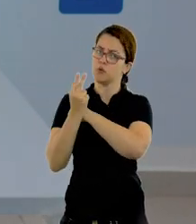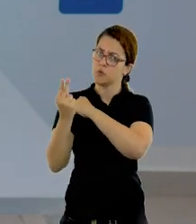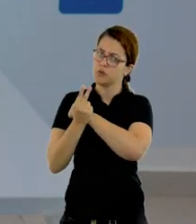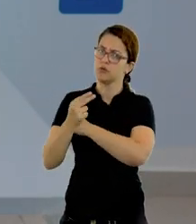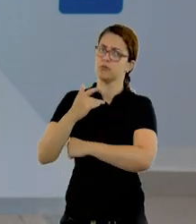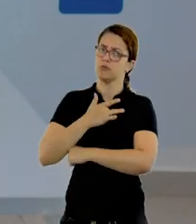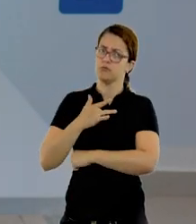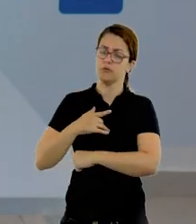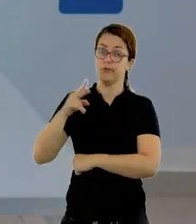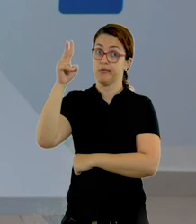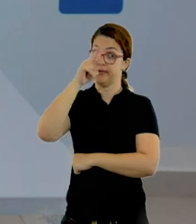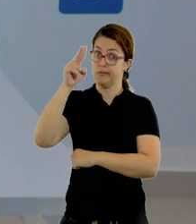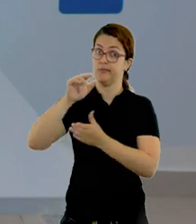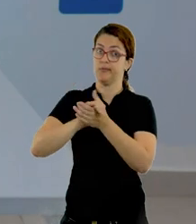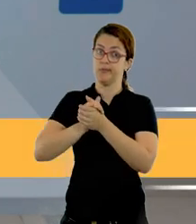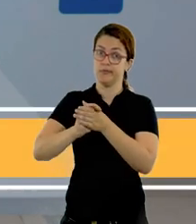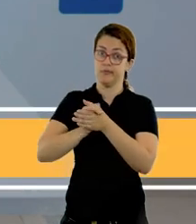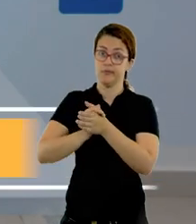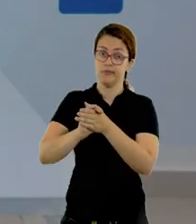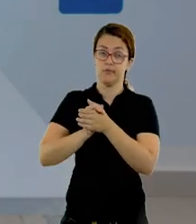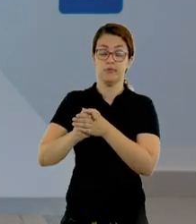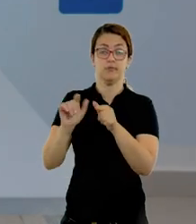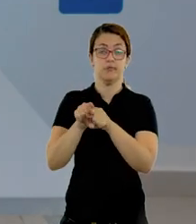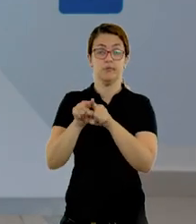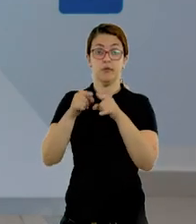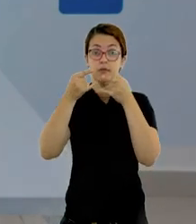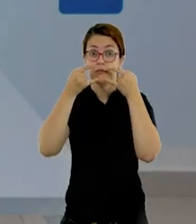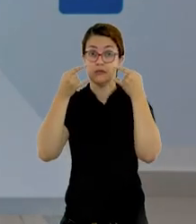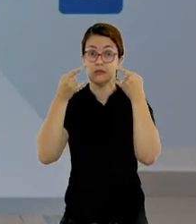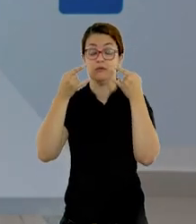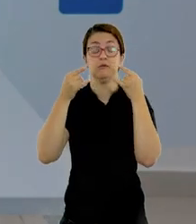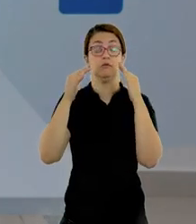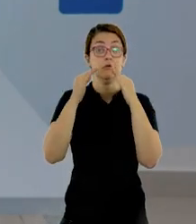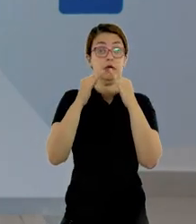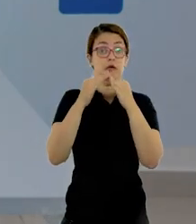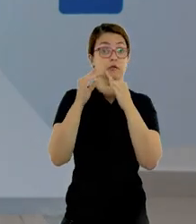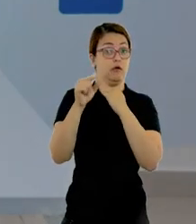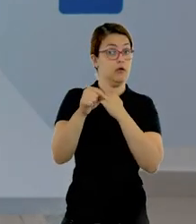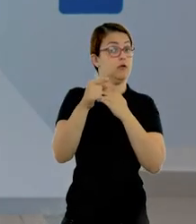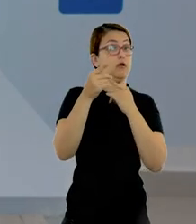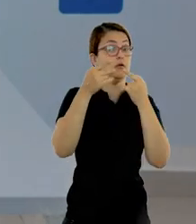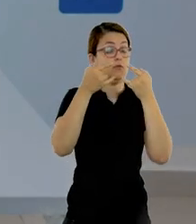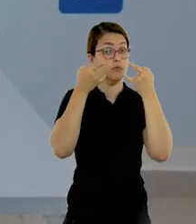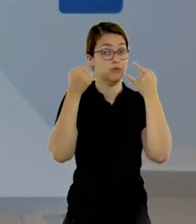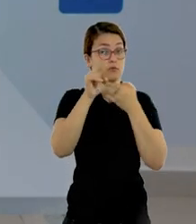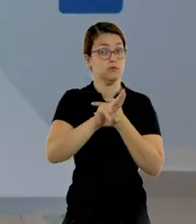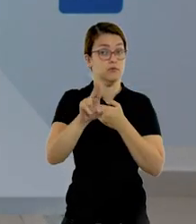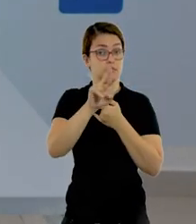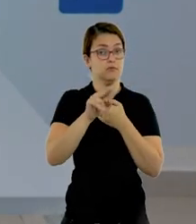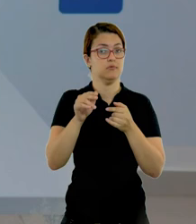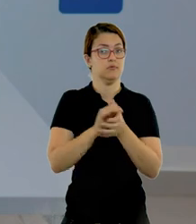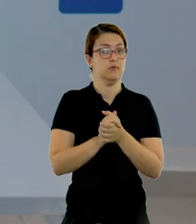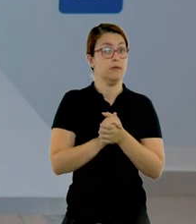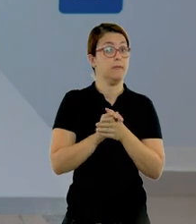nossa saúde. Lembrando sempre de lavar as mãos, usar máscara se precisar sair de casa,